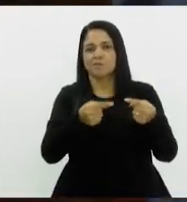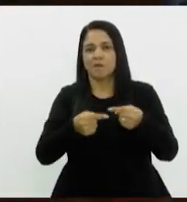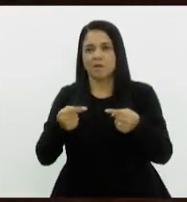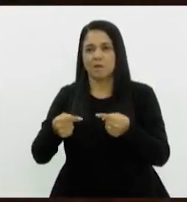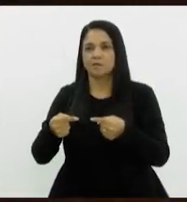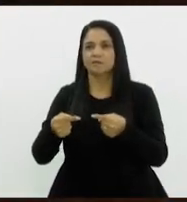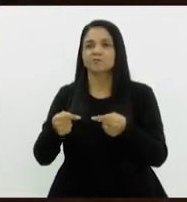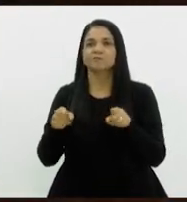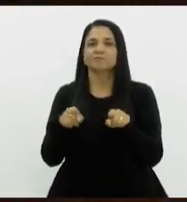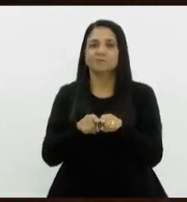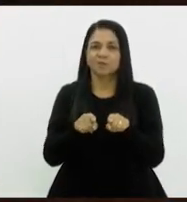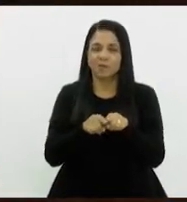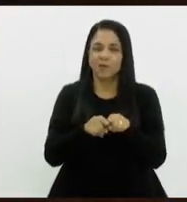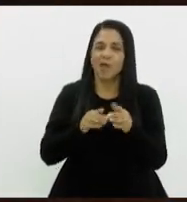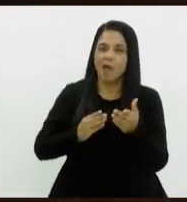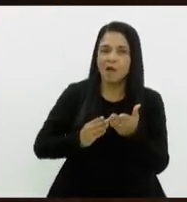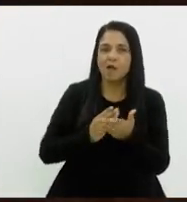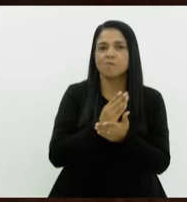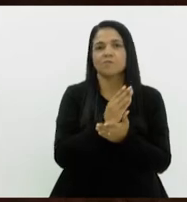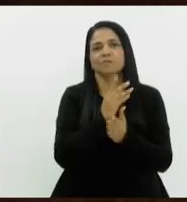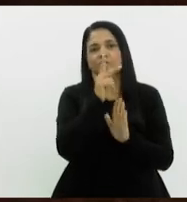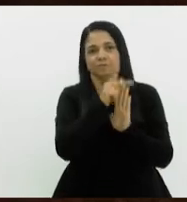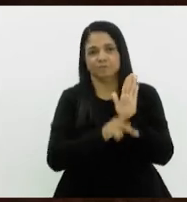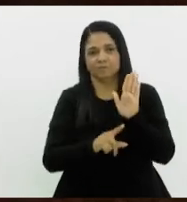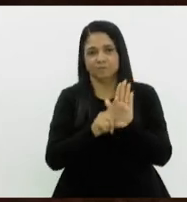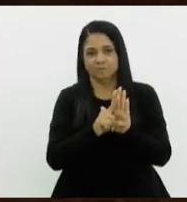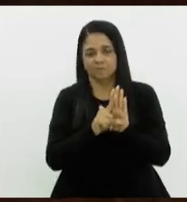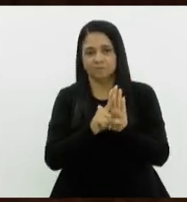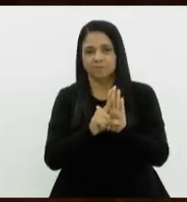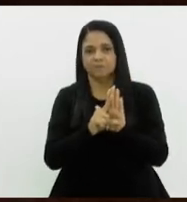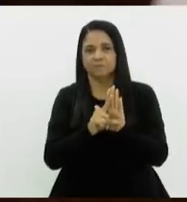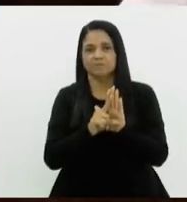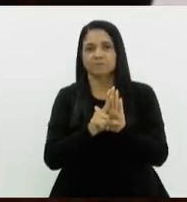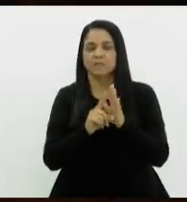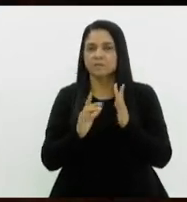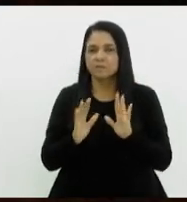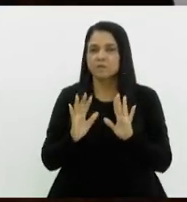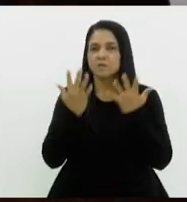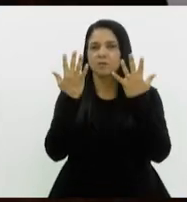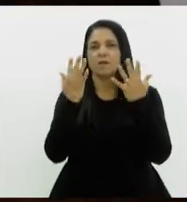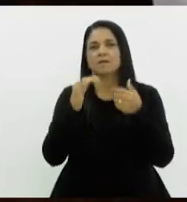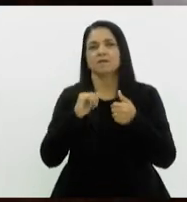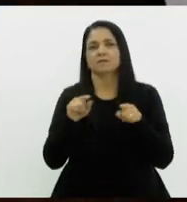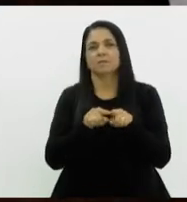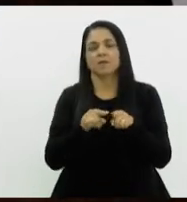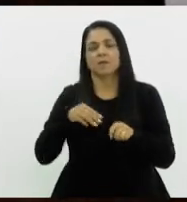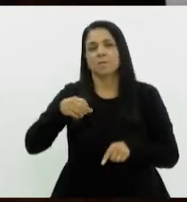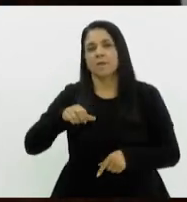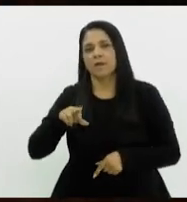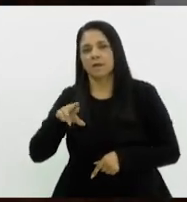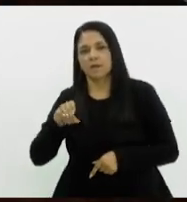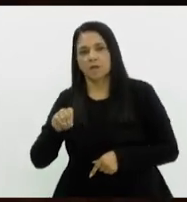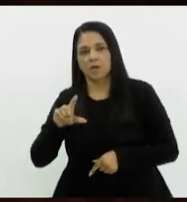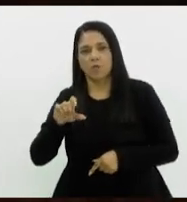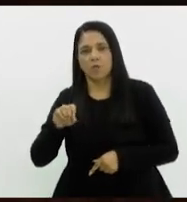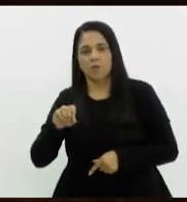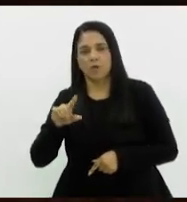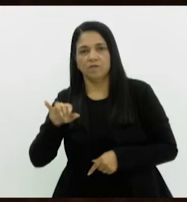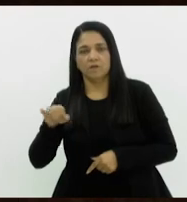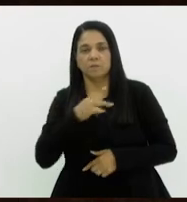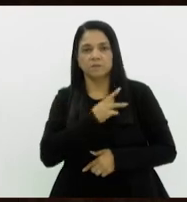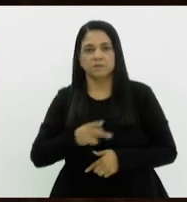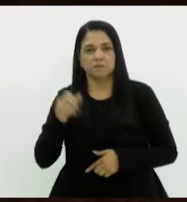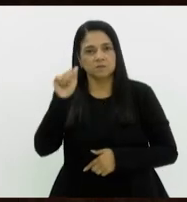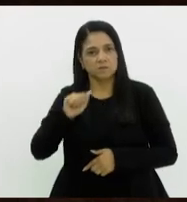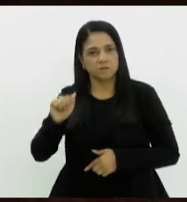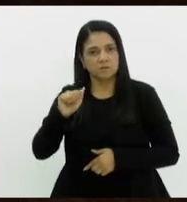discussão, mas também a aprovação aí do nosso projeto, né? Então, quero saudar aqui a Maria Oliveira, que é presidente da Associação